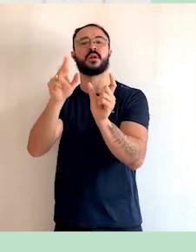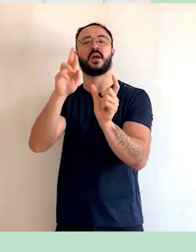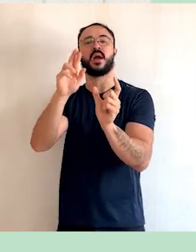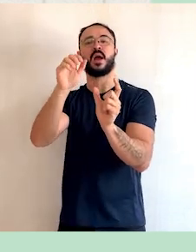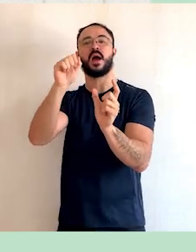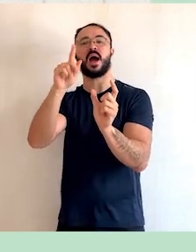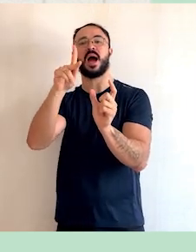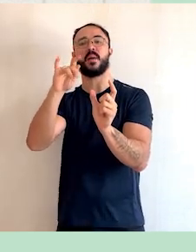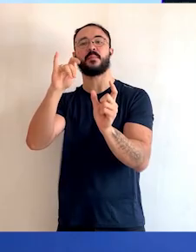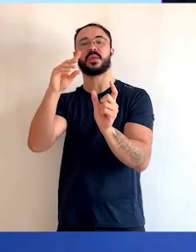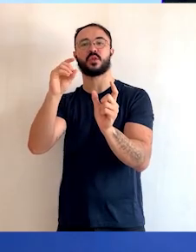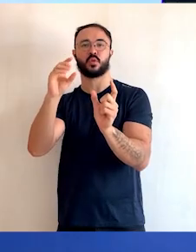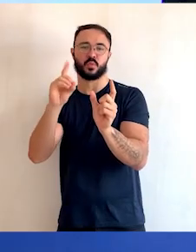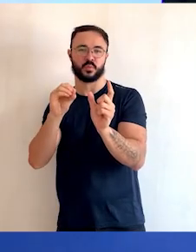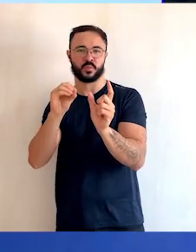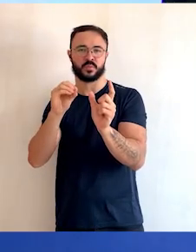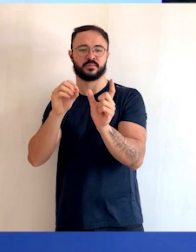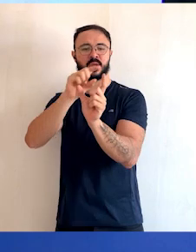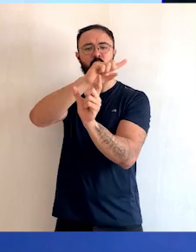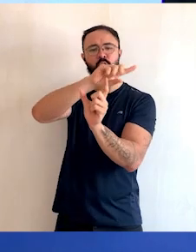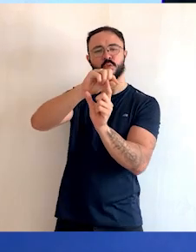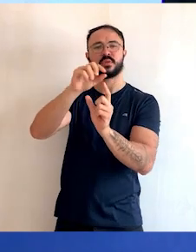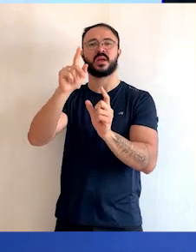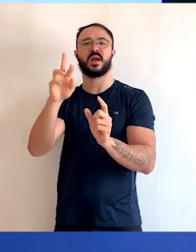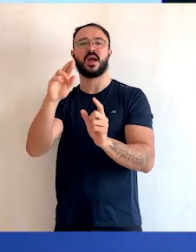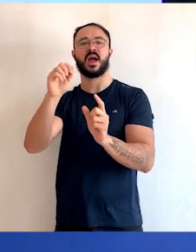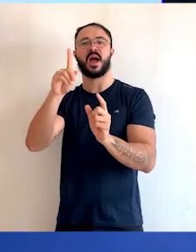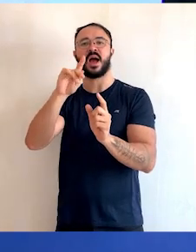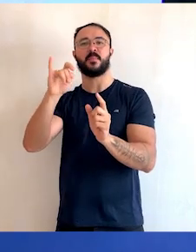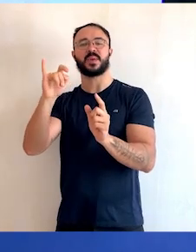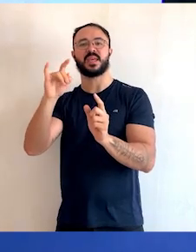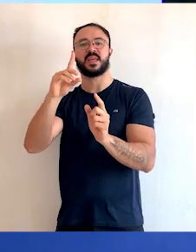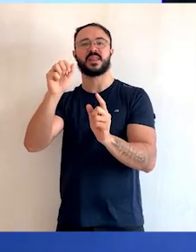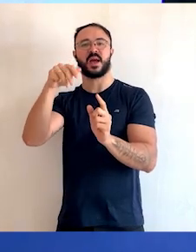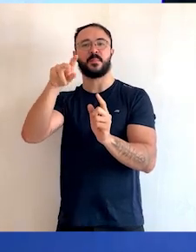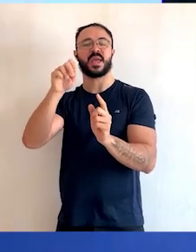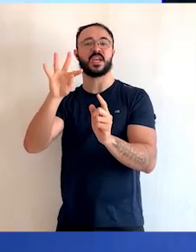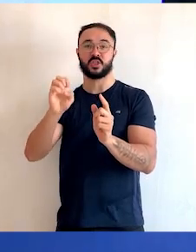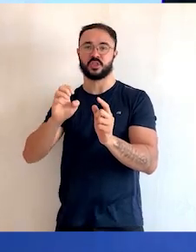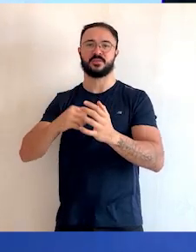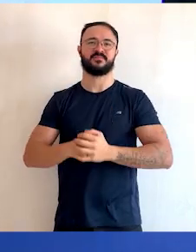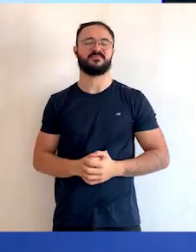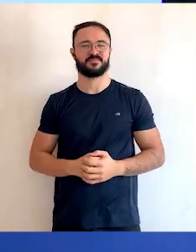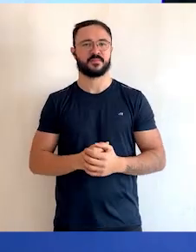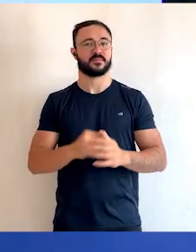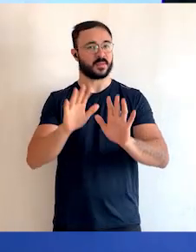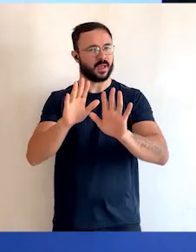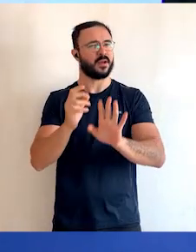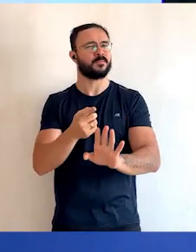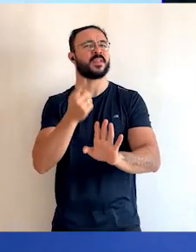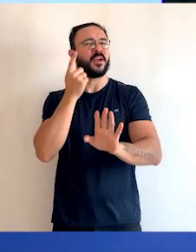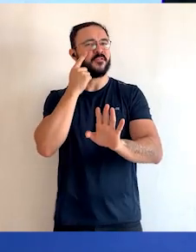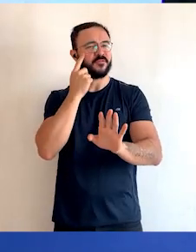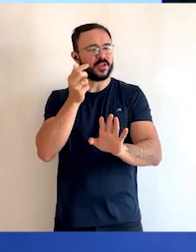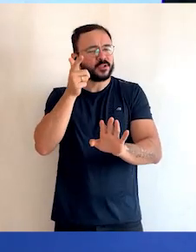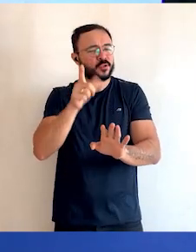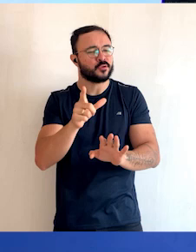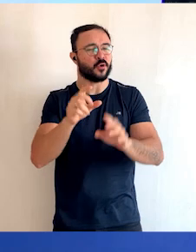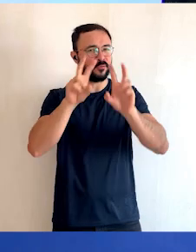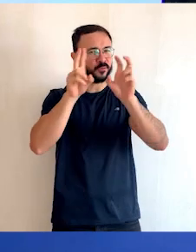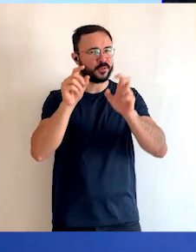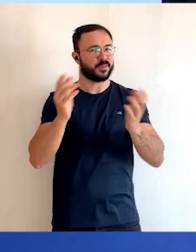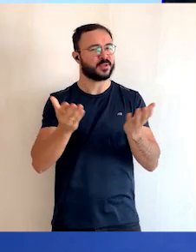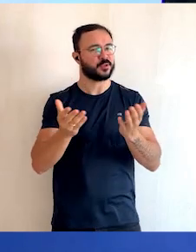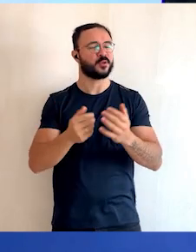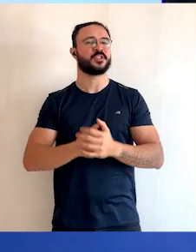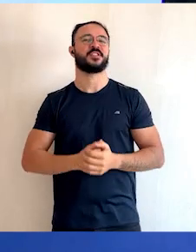feliz, felizmente. Vamos revisar o que aprendemos hoje? Nós aprendemos sobre os morfemas, que são aquelas